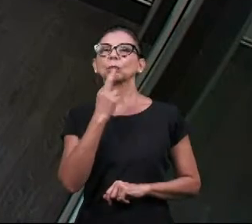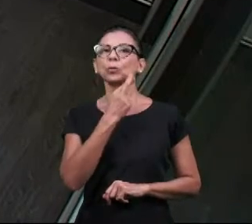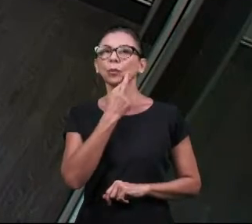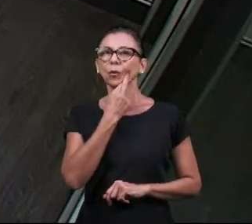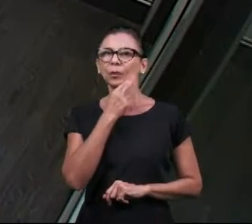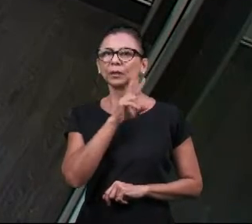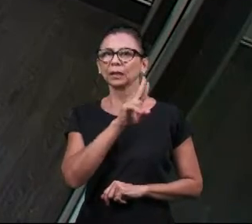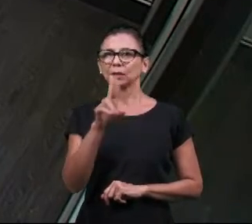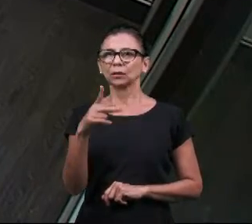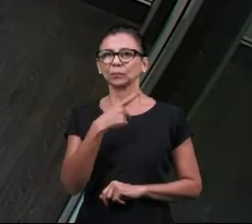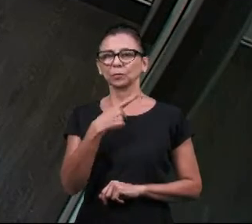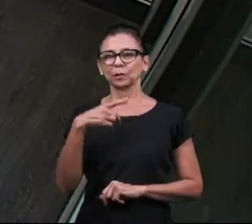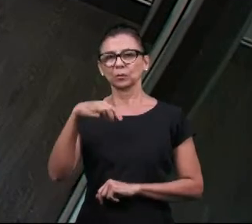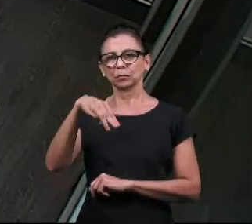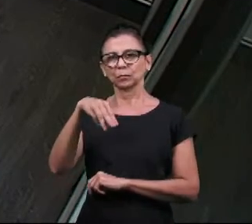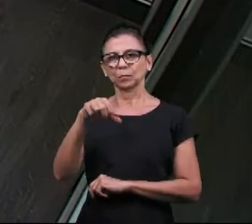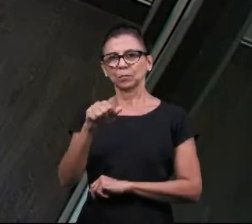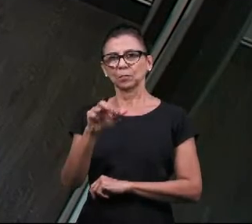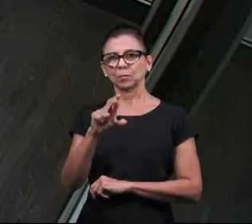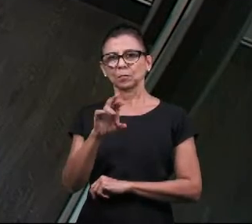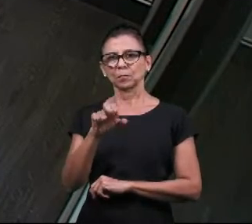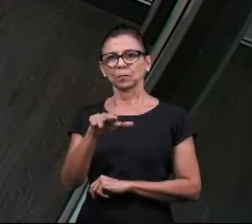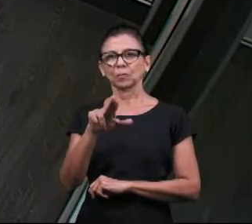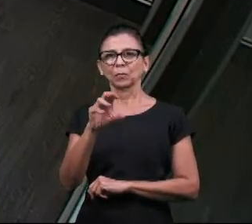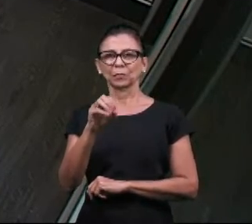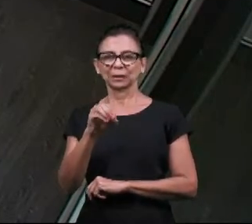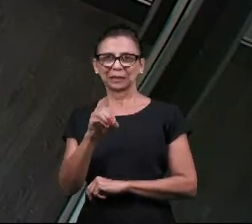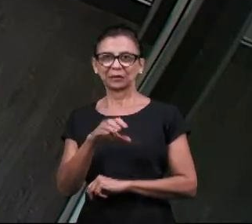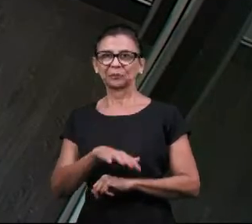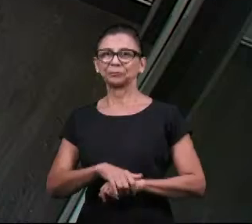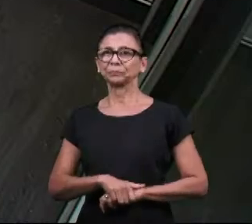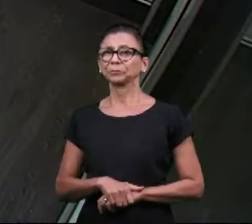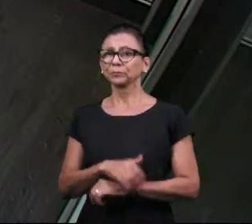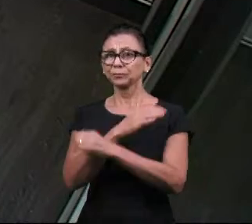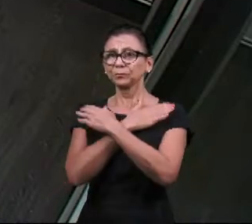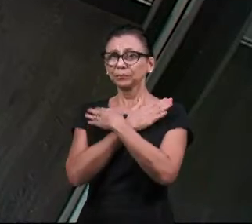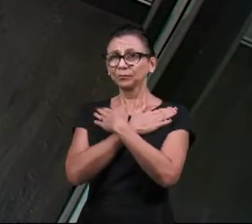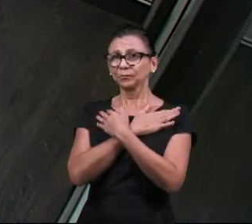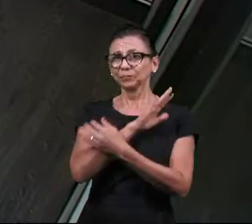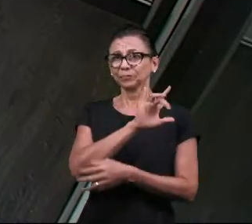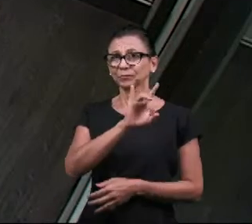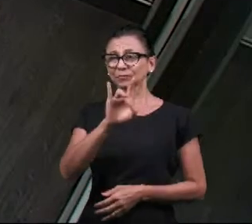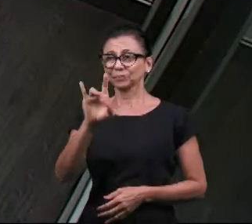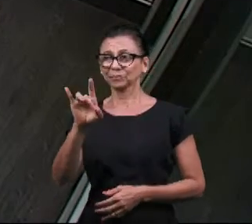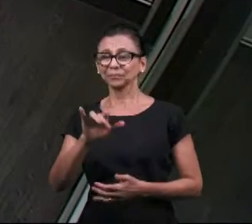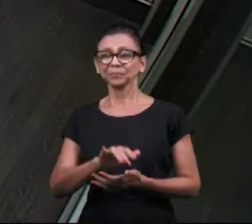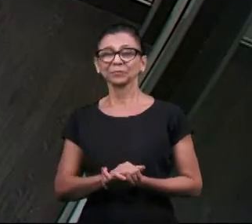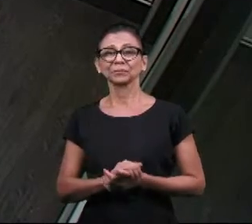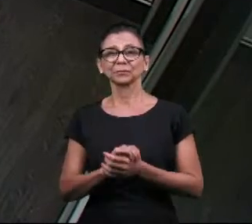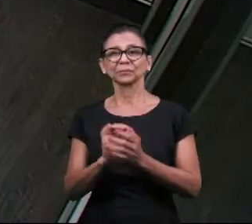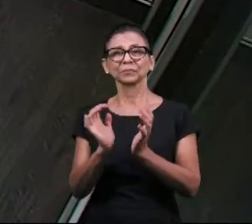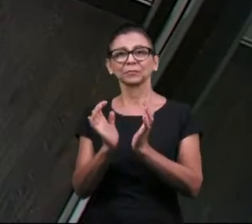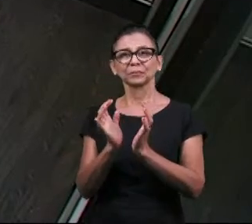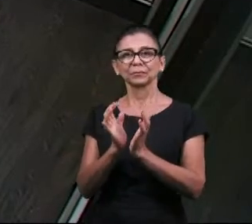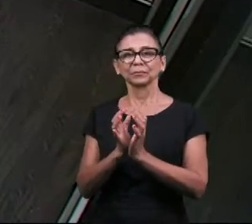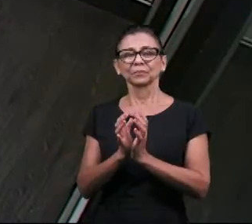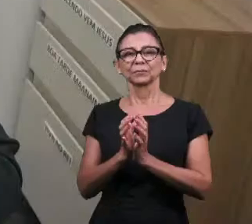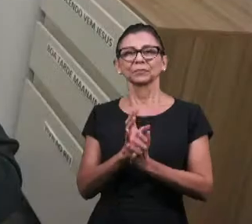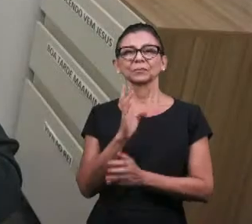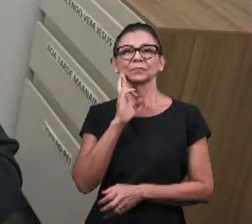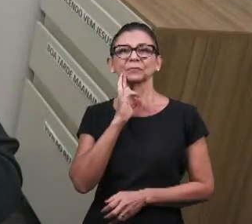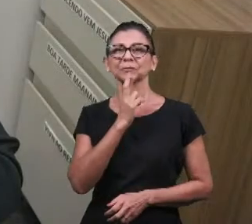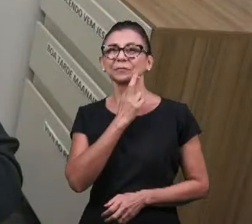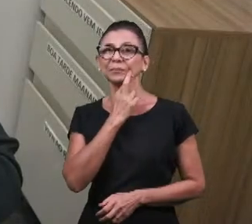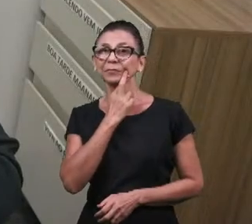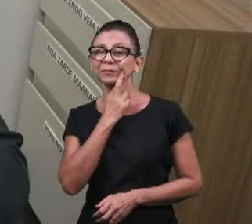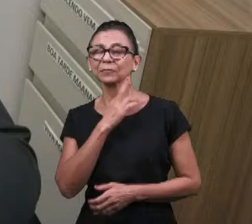Moreno, deixamos aqui um abraço fraternal a cada ovelha, ao rebanho aí de Rondônia. E olha, pastor, daqui a pouco nós teremos o culto